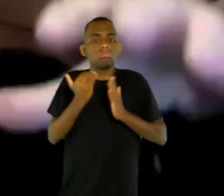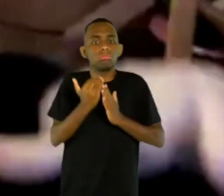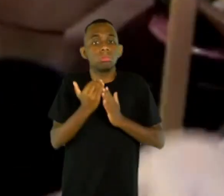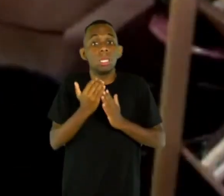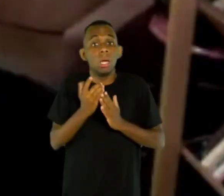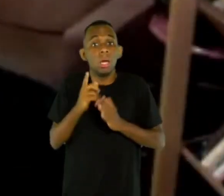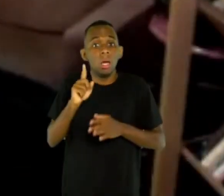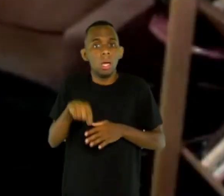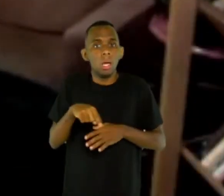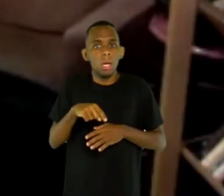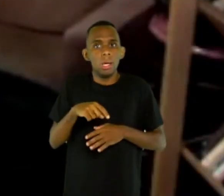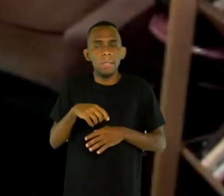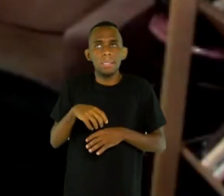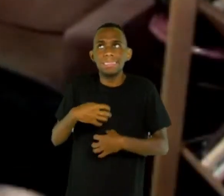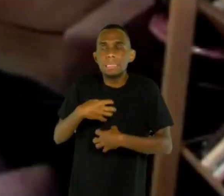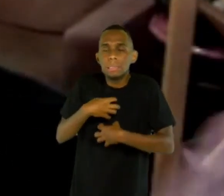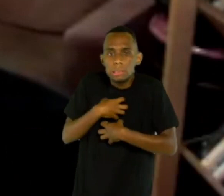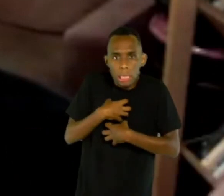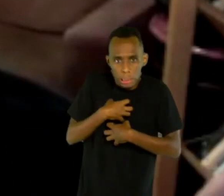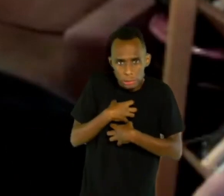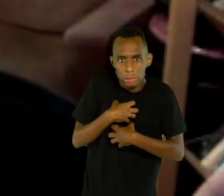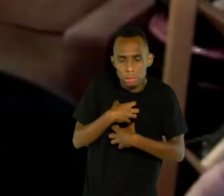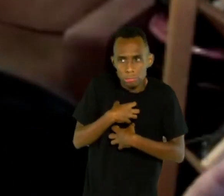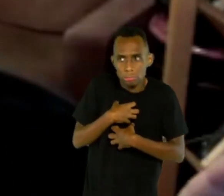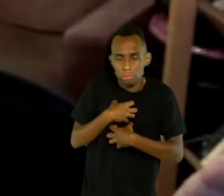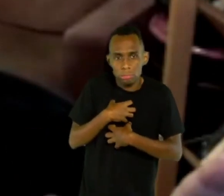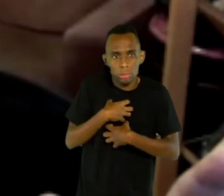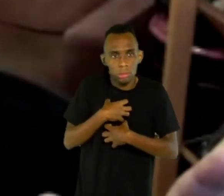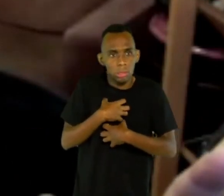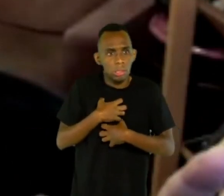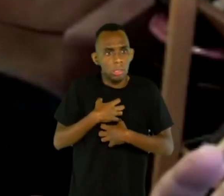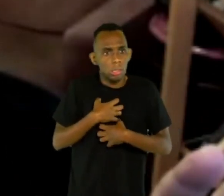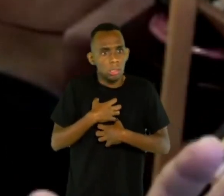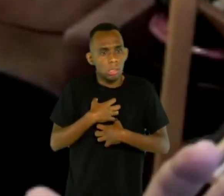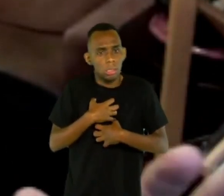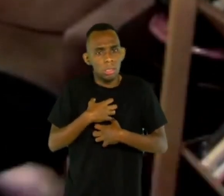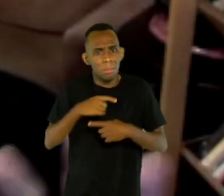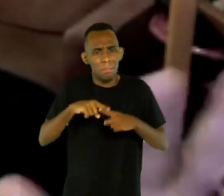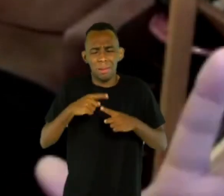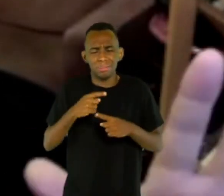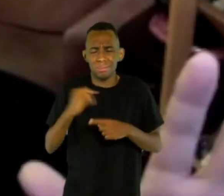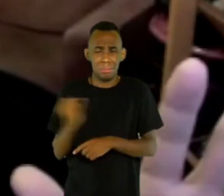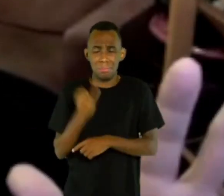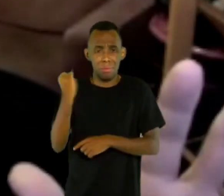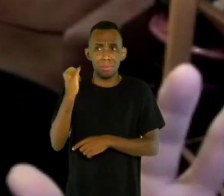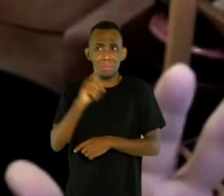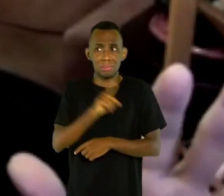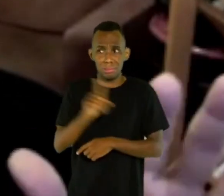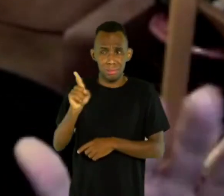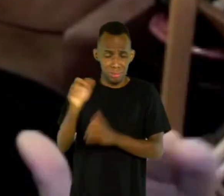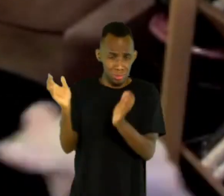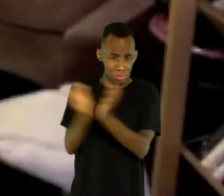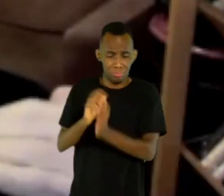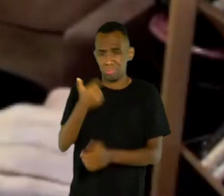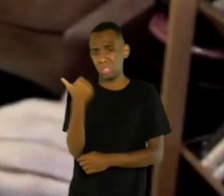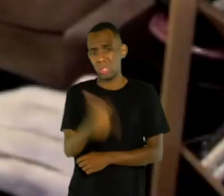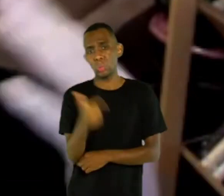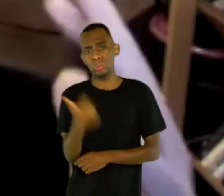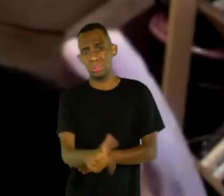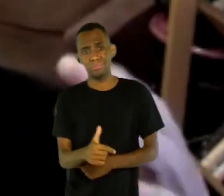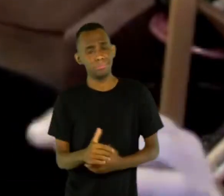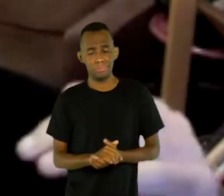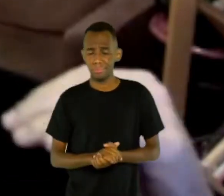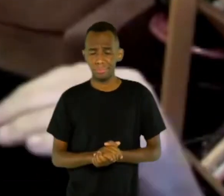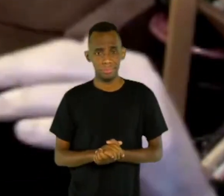você sente o domínio, mas eles não são personagens muito importantes. Eles não aparecem, né?